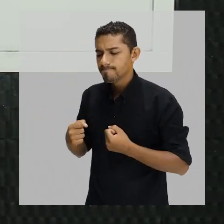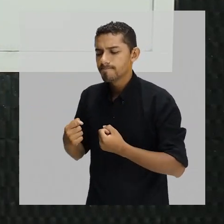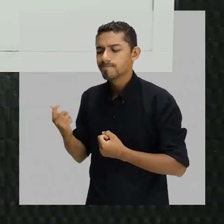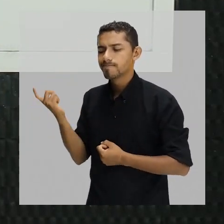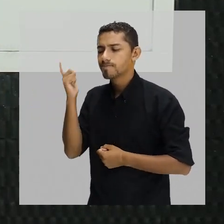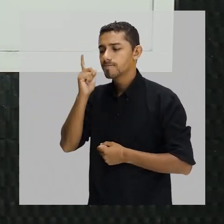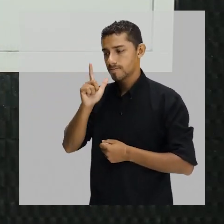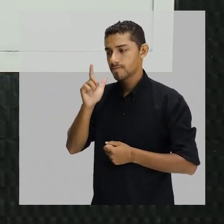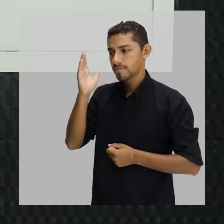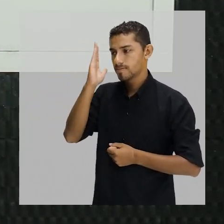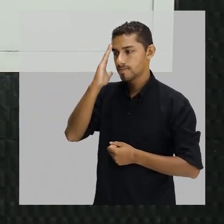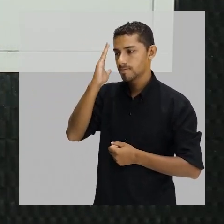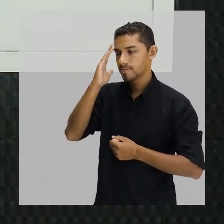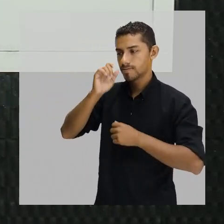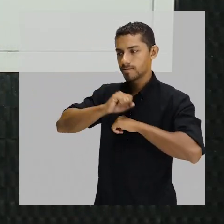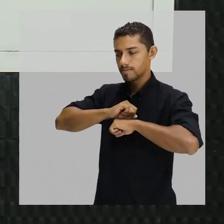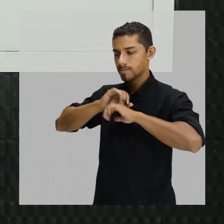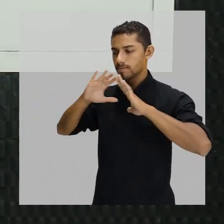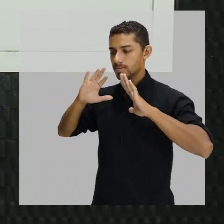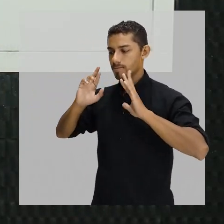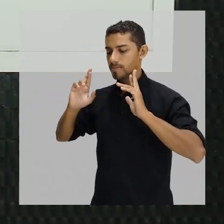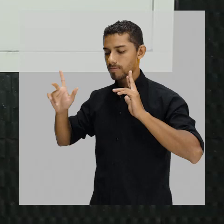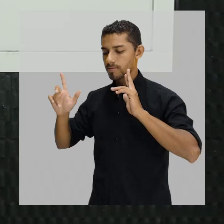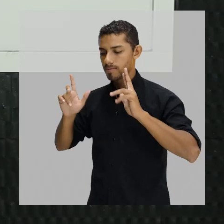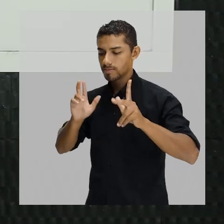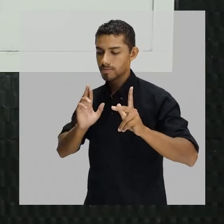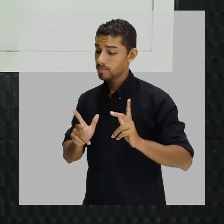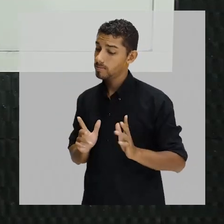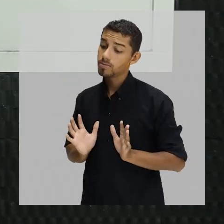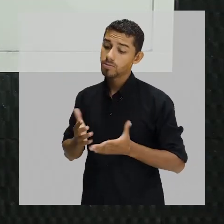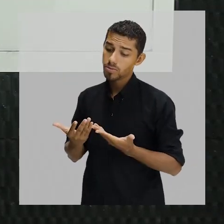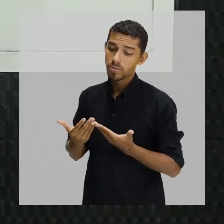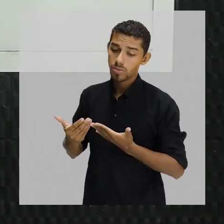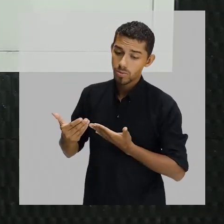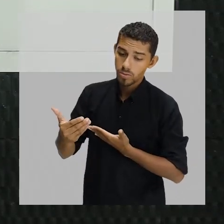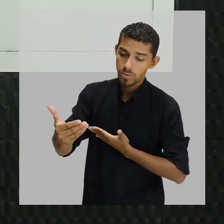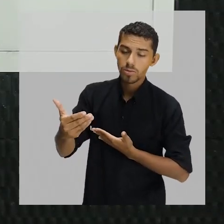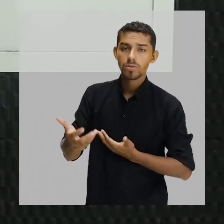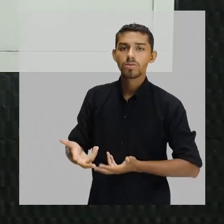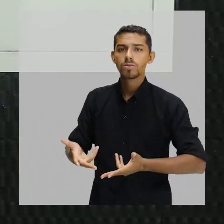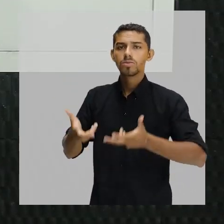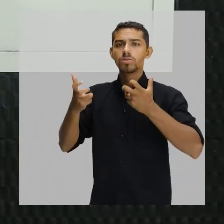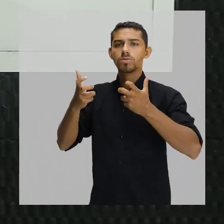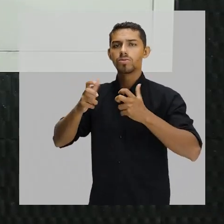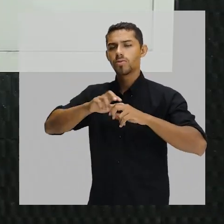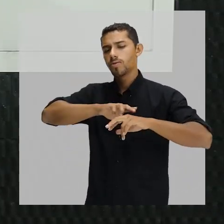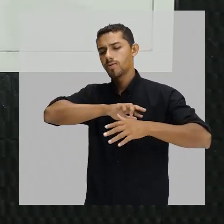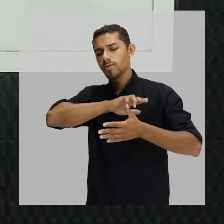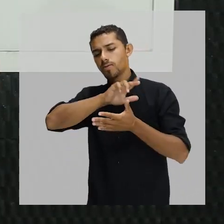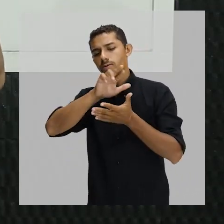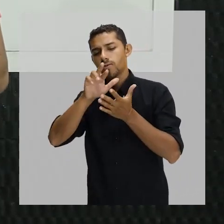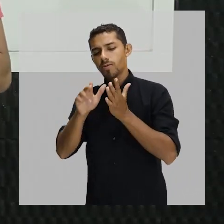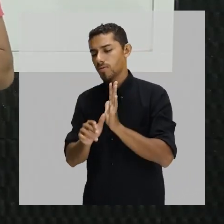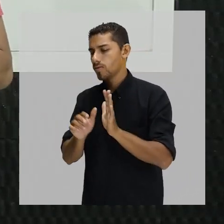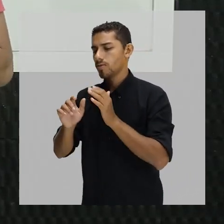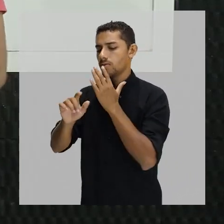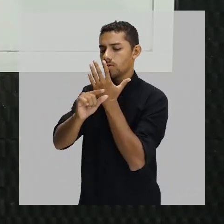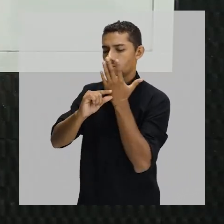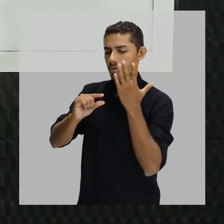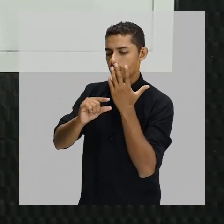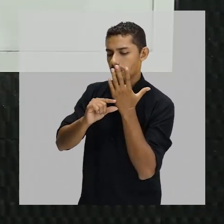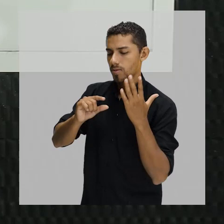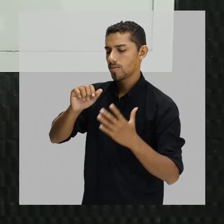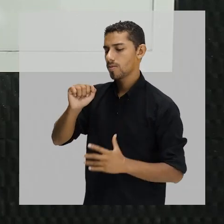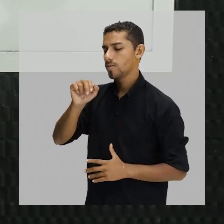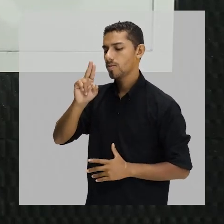bem entendê-lo de forma diferenciada. Tá? E aí, durante a história da filosofia, você vai perceber que vários autores se posicionaram em